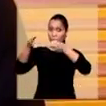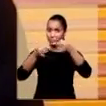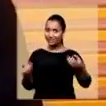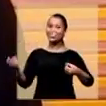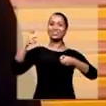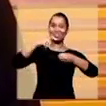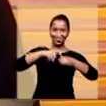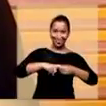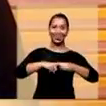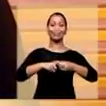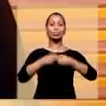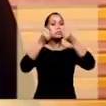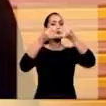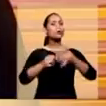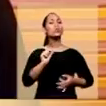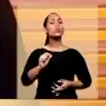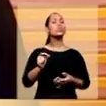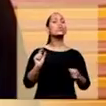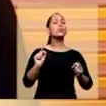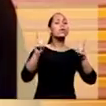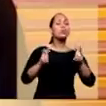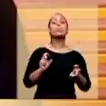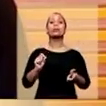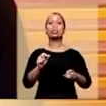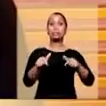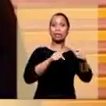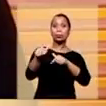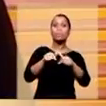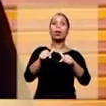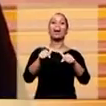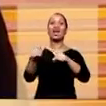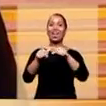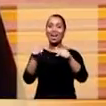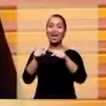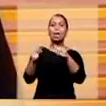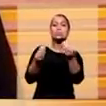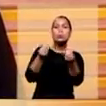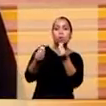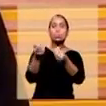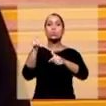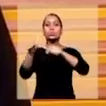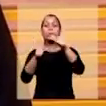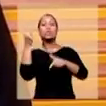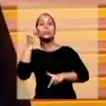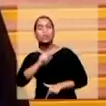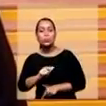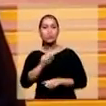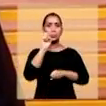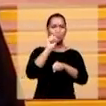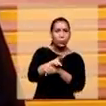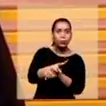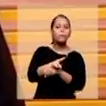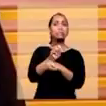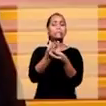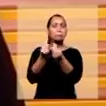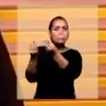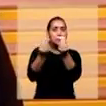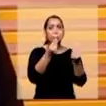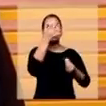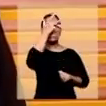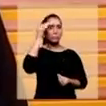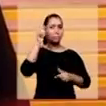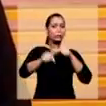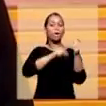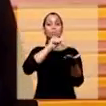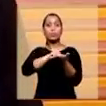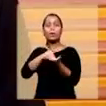Ponto de Vista está de volta, falando hoje sobre o mercado de trabalho, como conseguir um emprego. Muita gente, diante